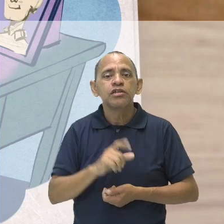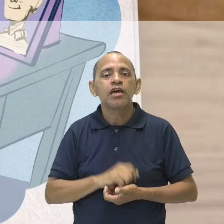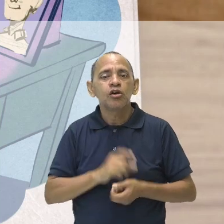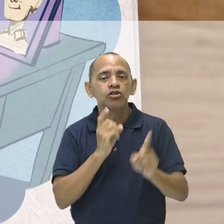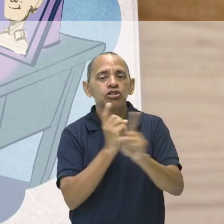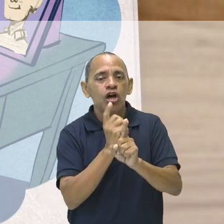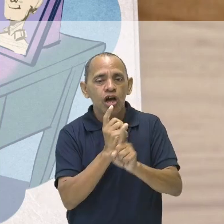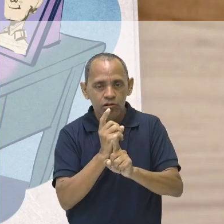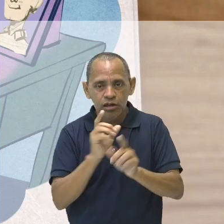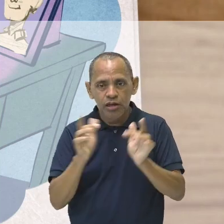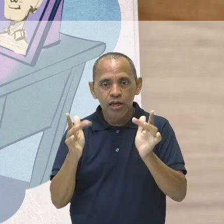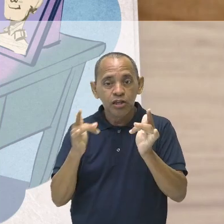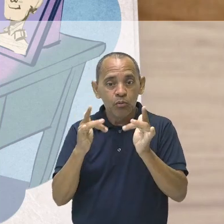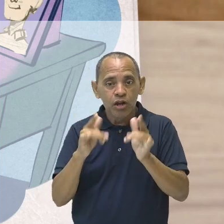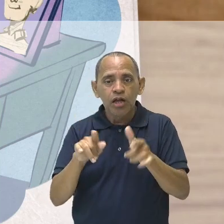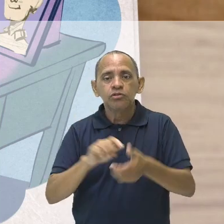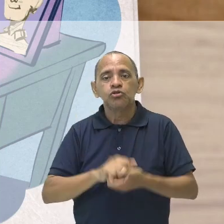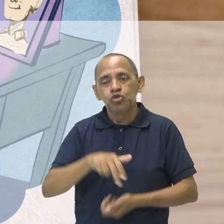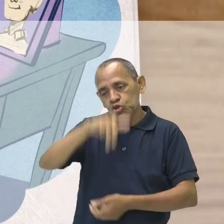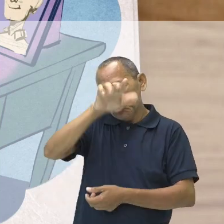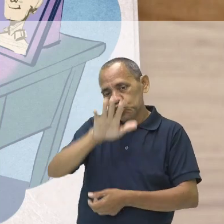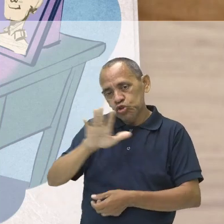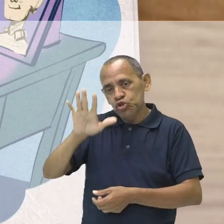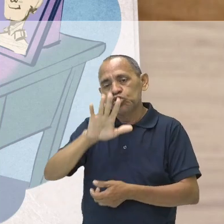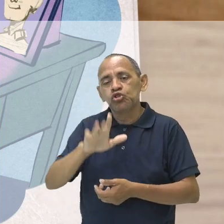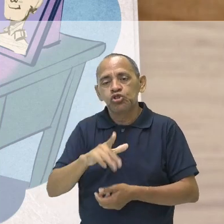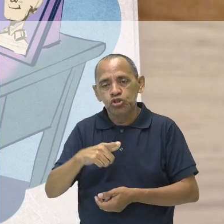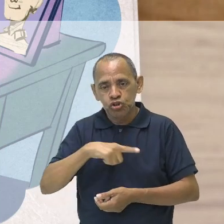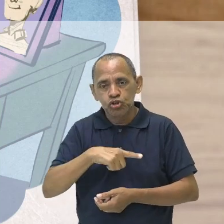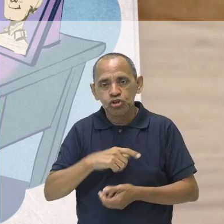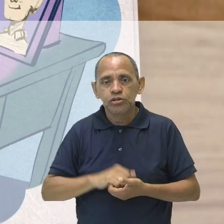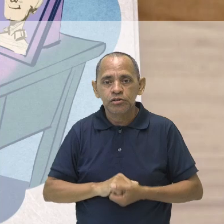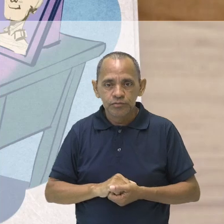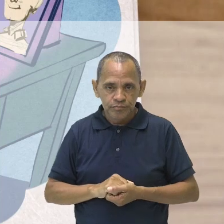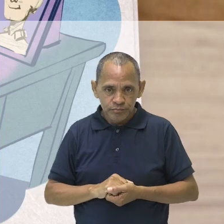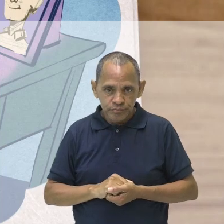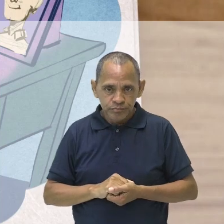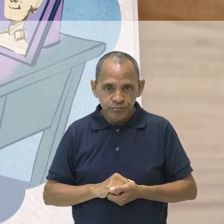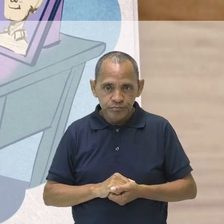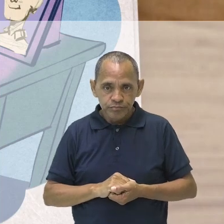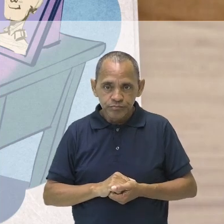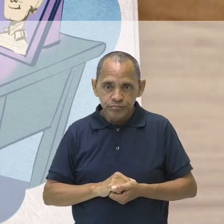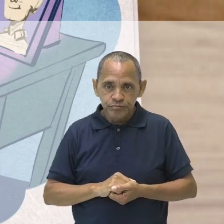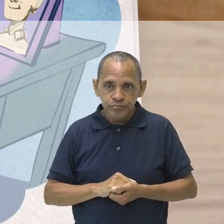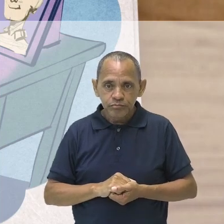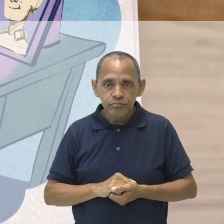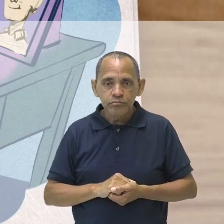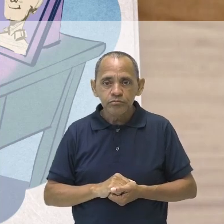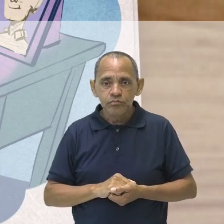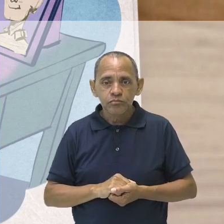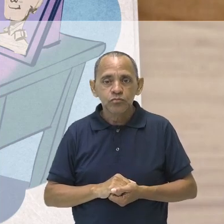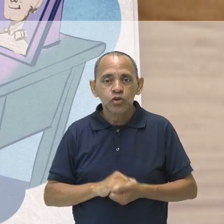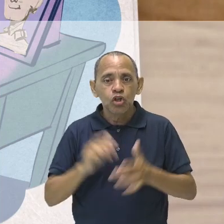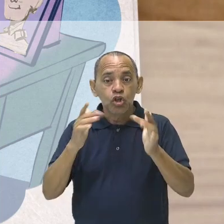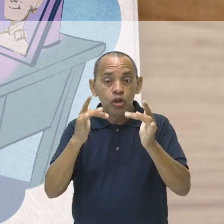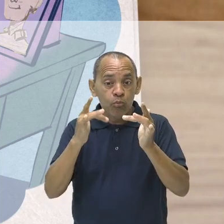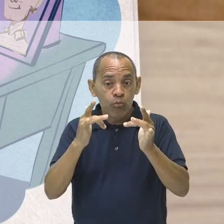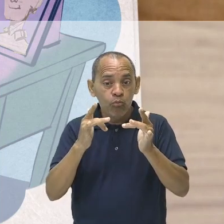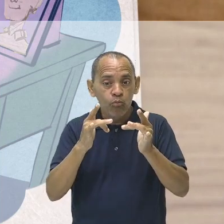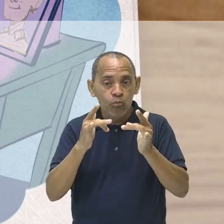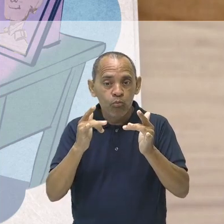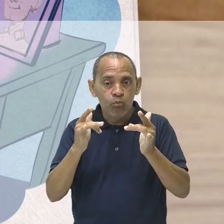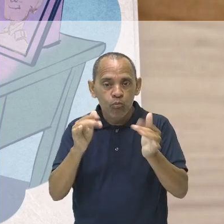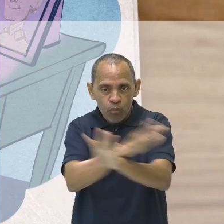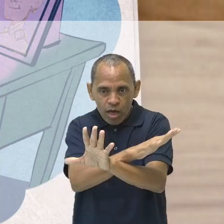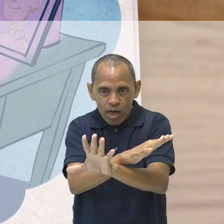O nordestino ambicioso e metalúrgico Olímpico de Jesus Moreira Chaves. O namoro termina quando Glória, ao contrário